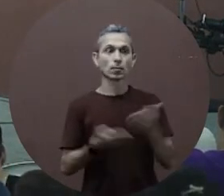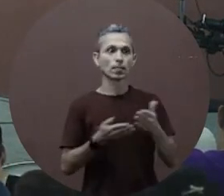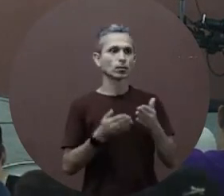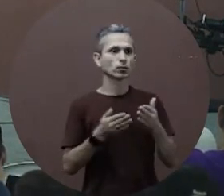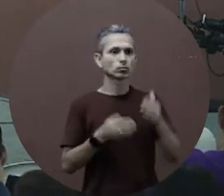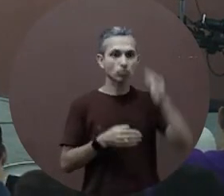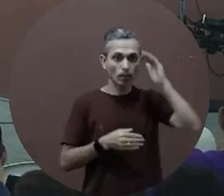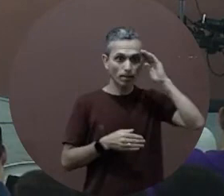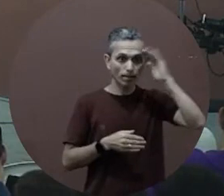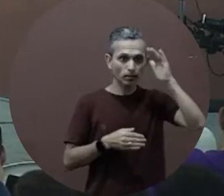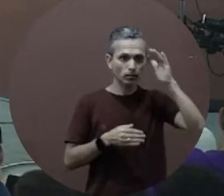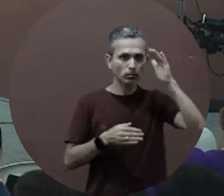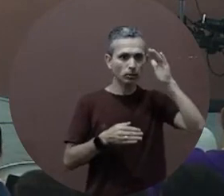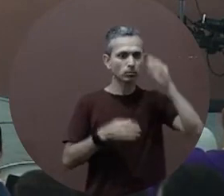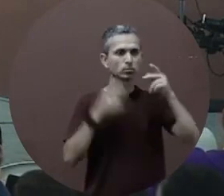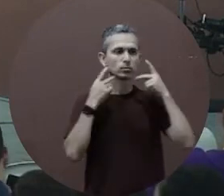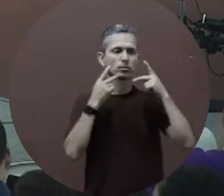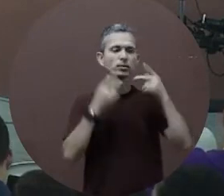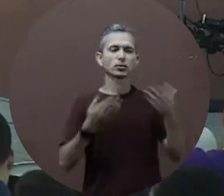mensagem.